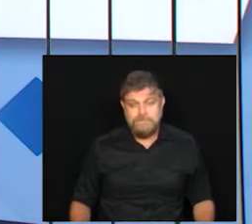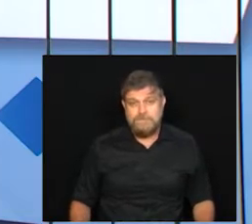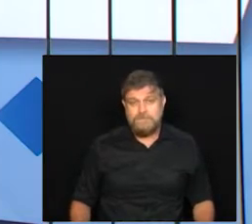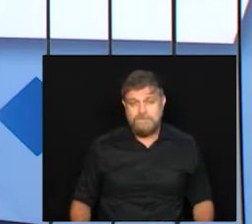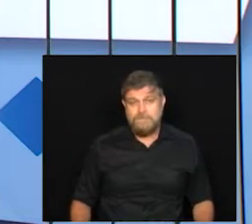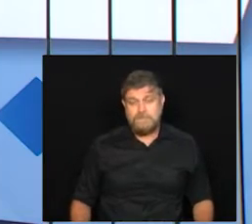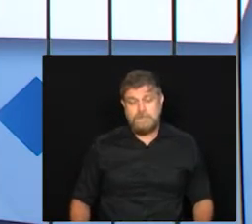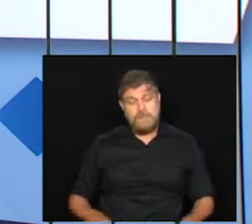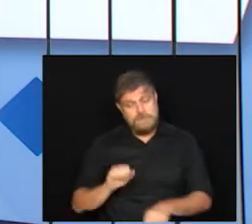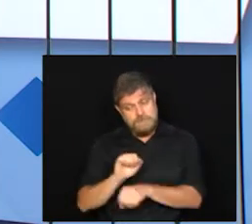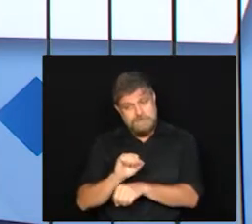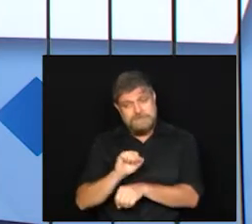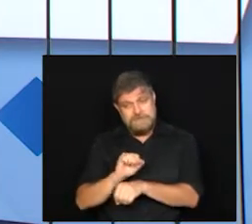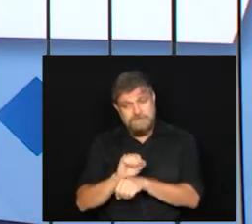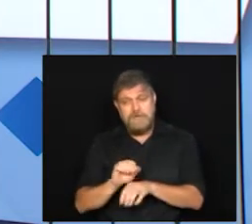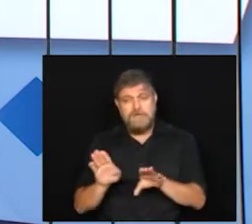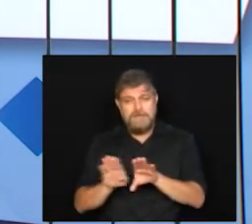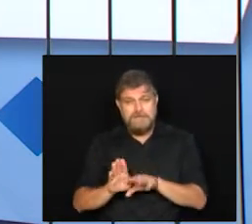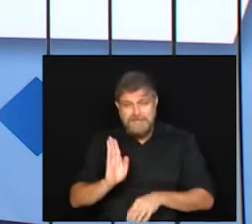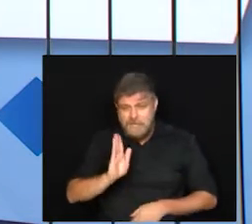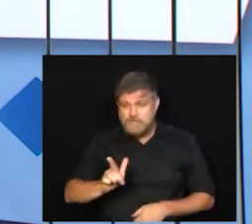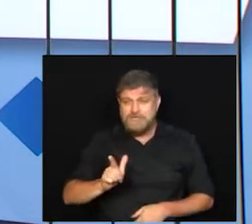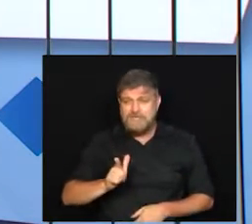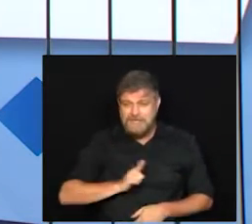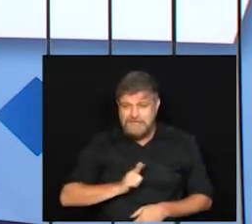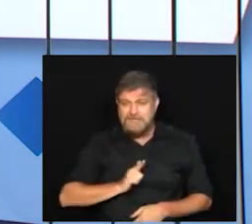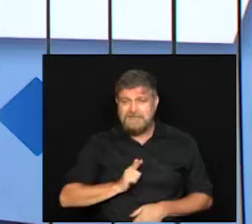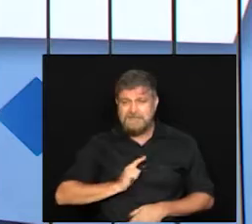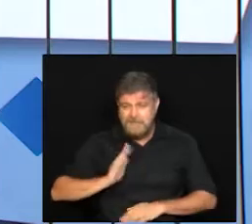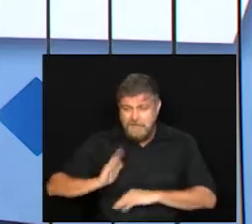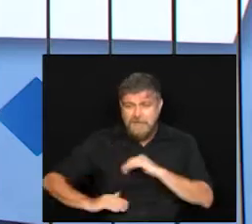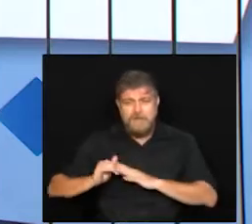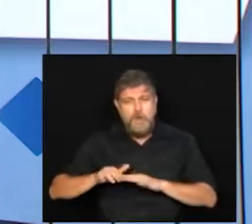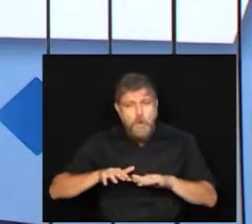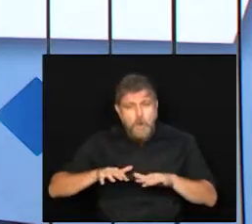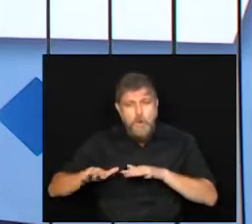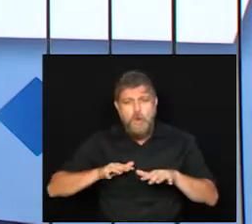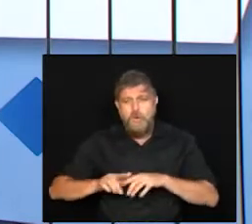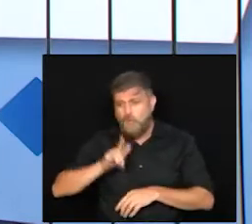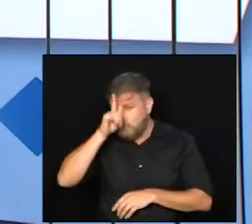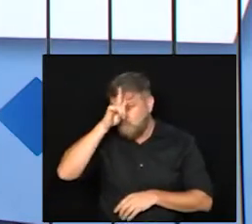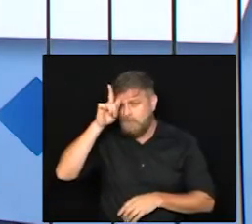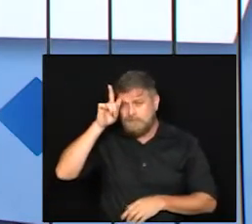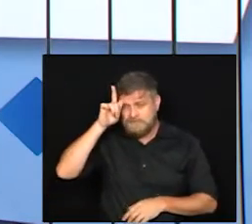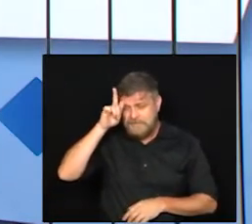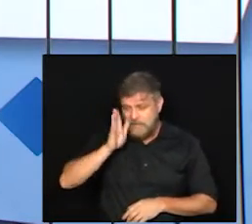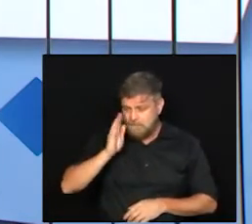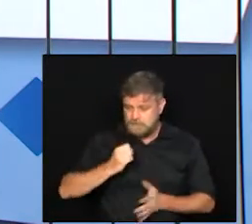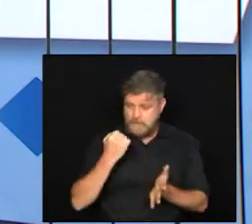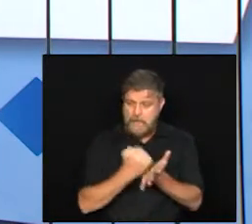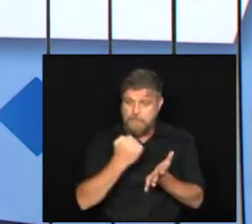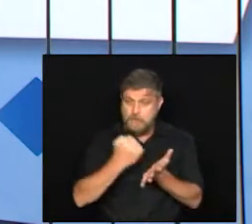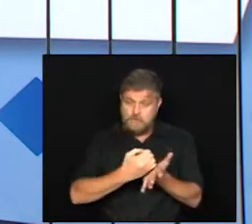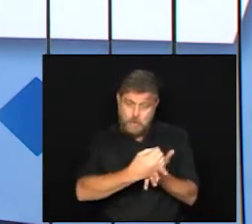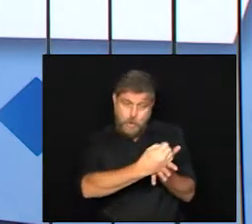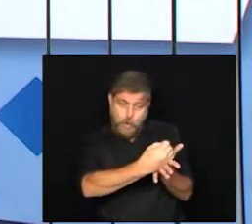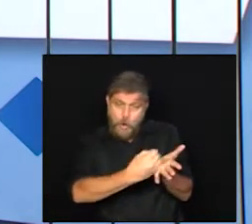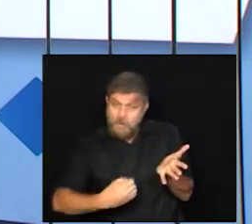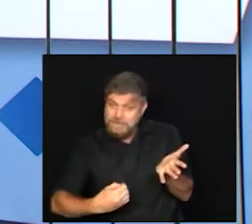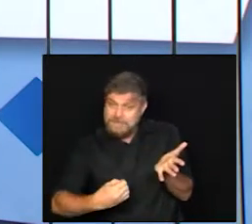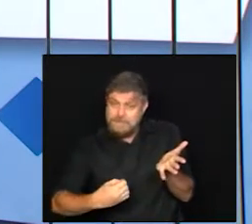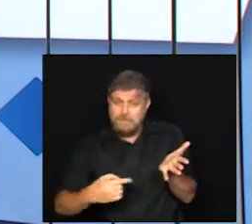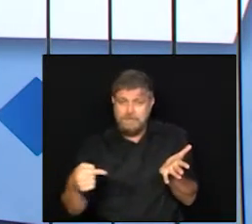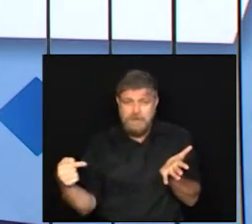Então, a gente aguarda, inclusive já existe uma movimentação. O vereador Gustavo Peta já protocolou oficialmente um